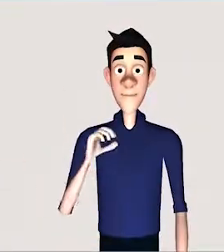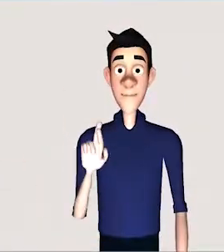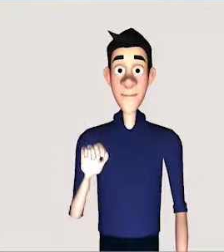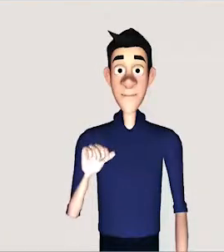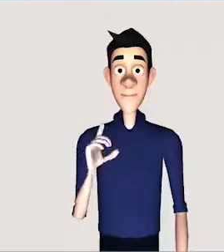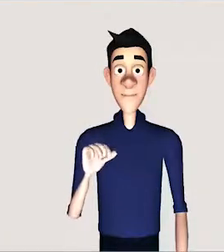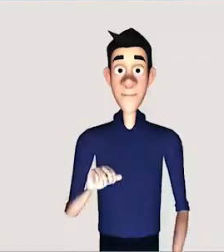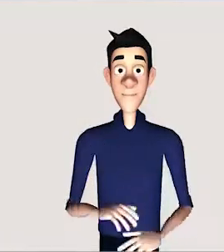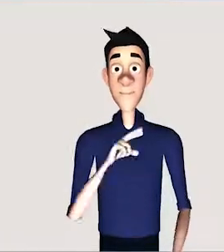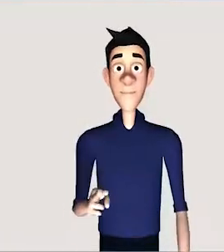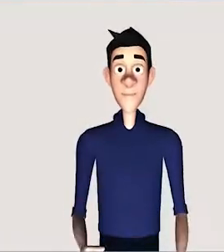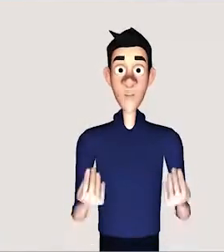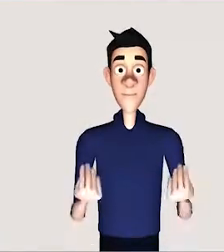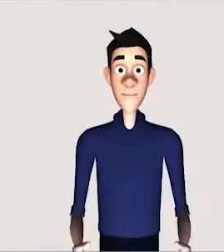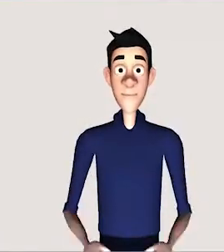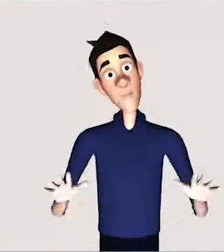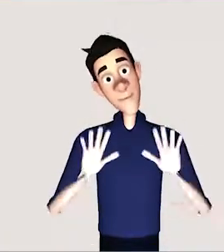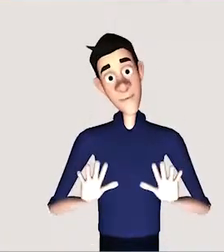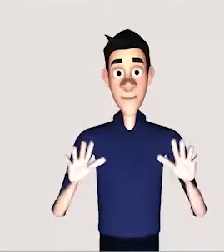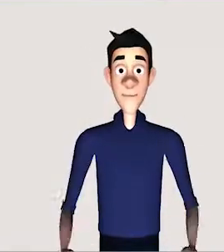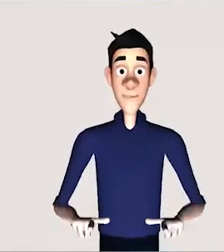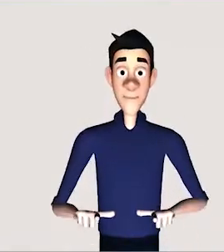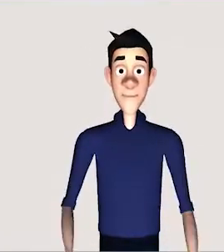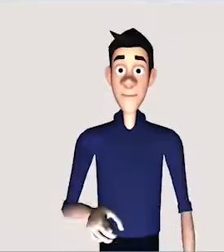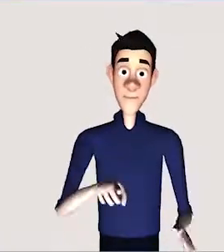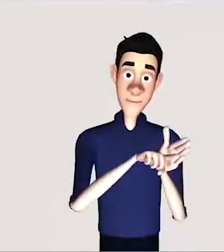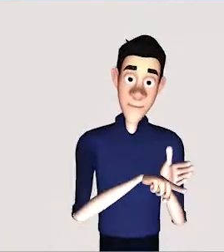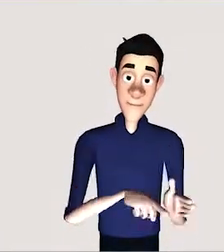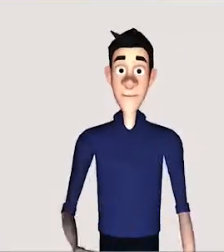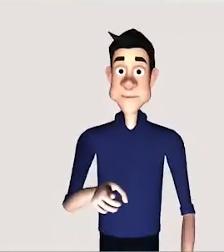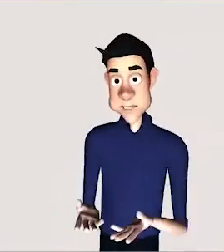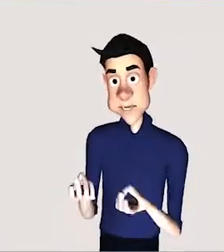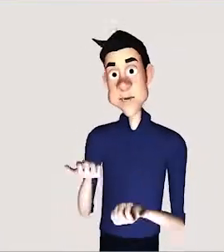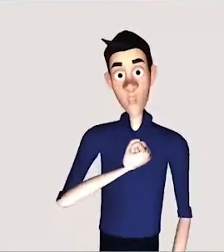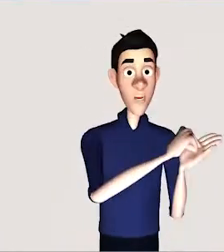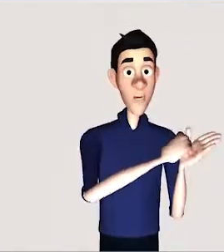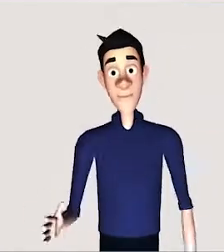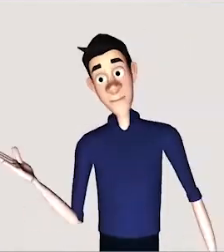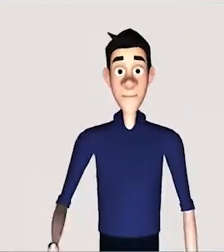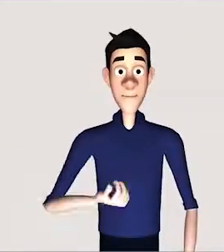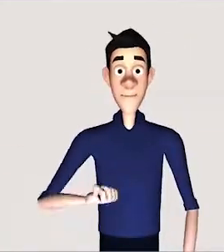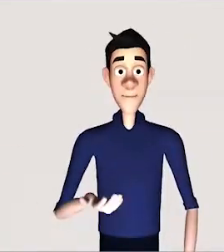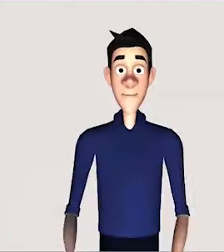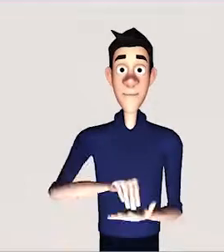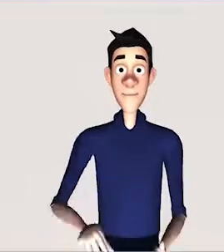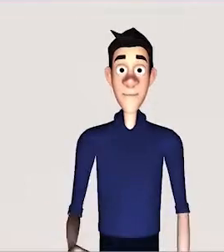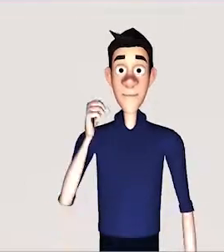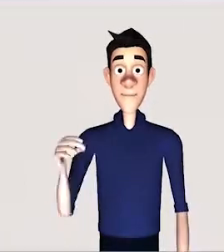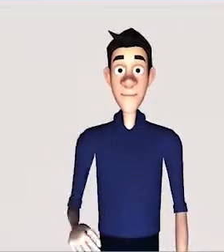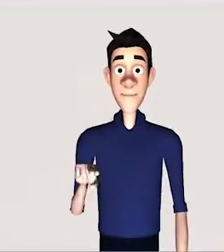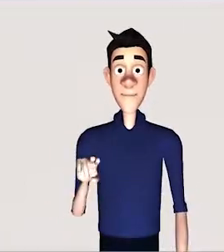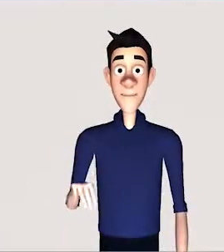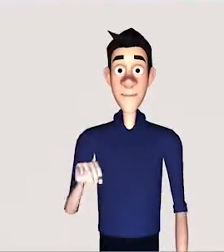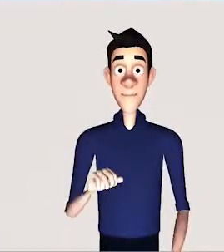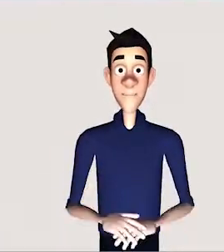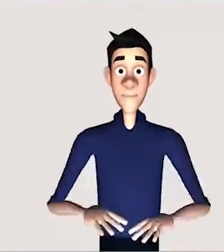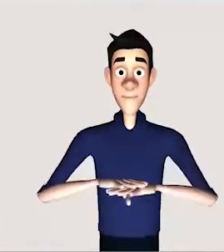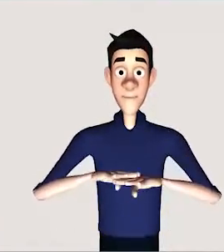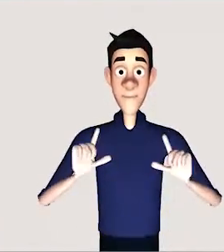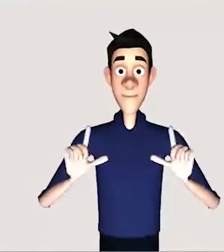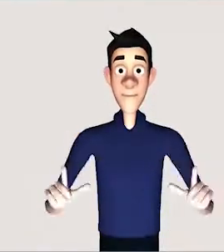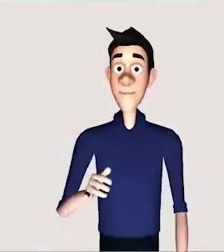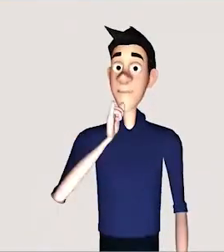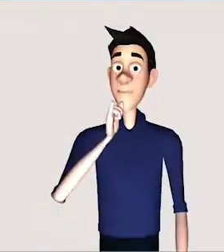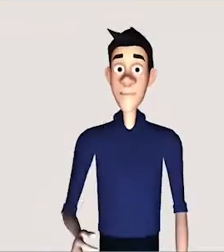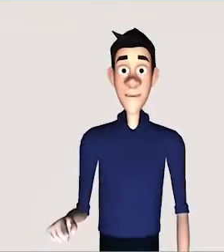de assinatura ou em algum outro método que vocês utilizam, pode tornar demorada a resposta, como também